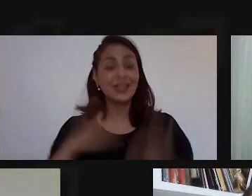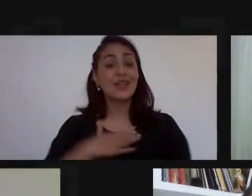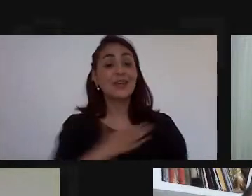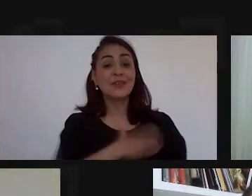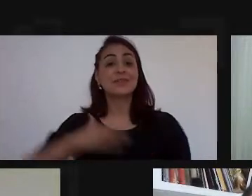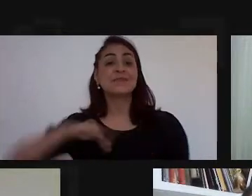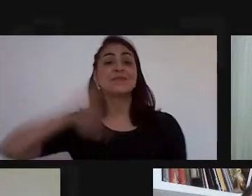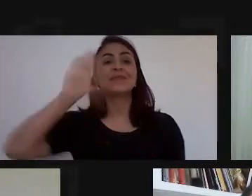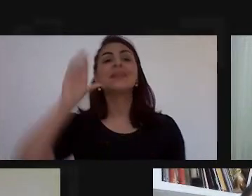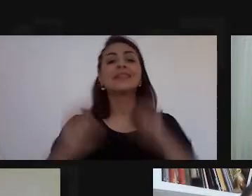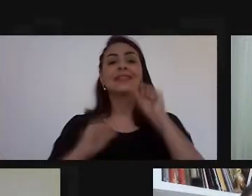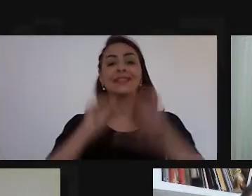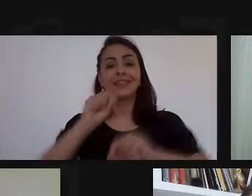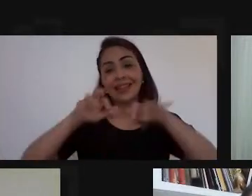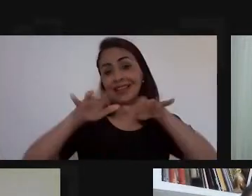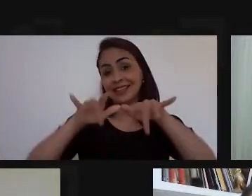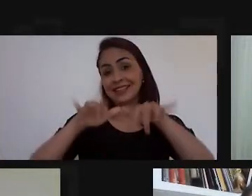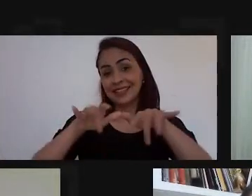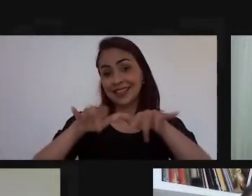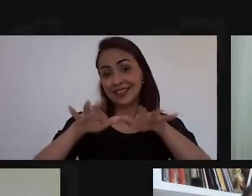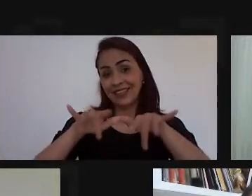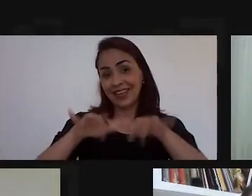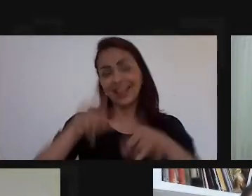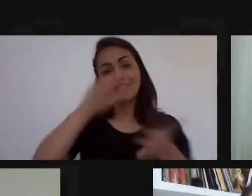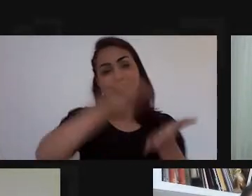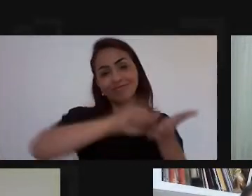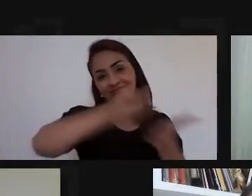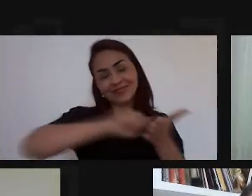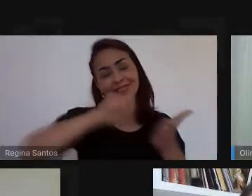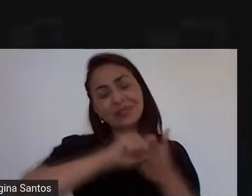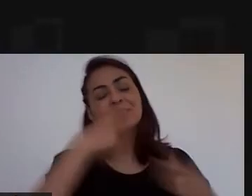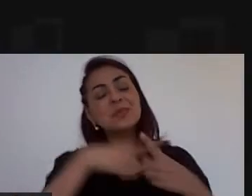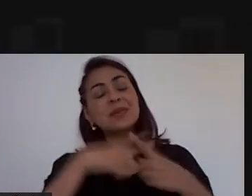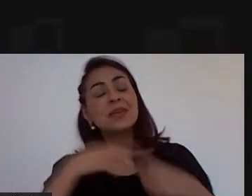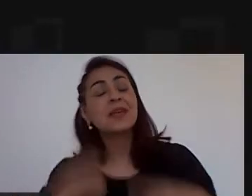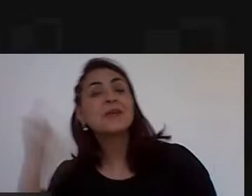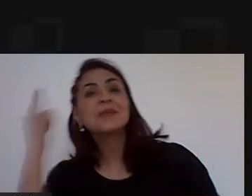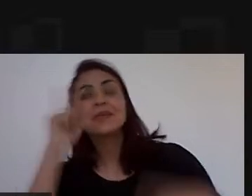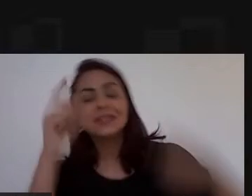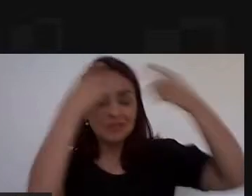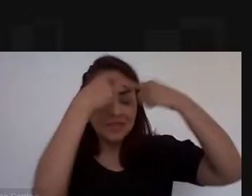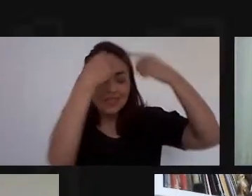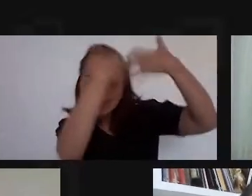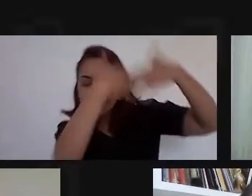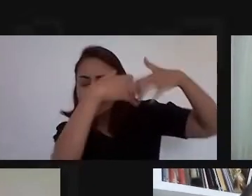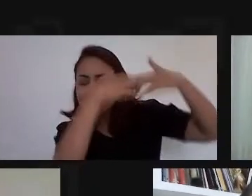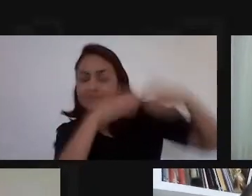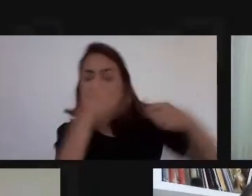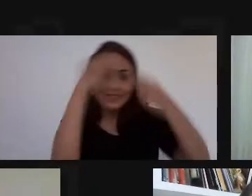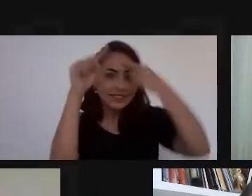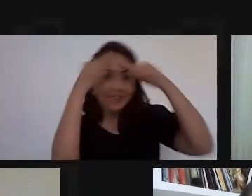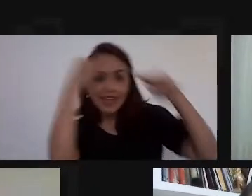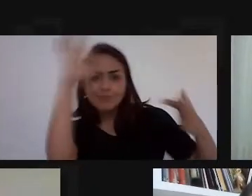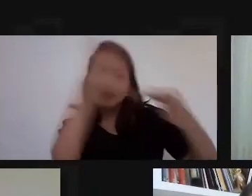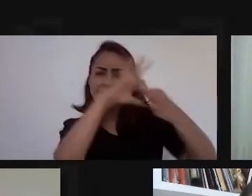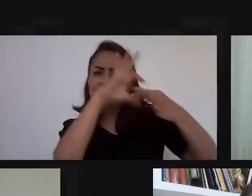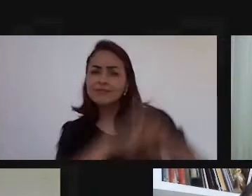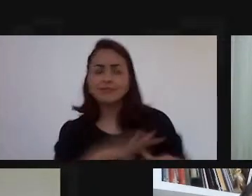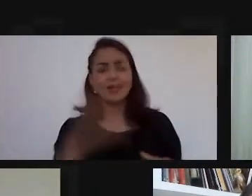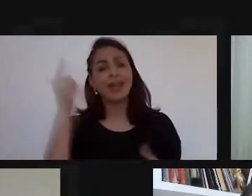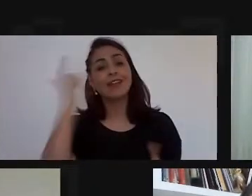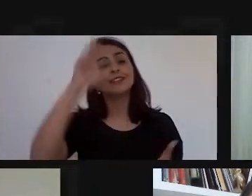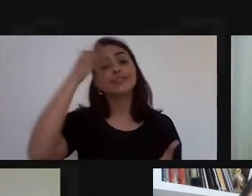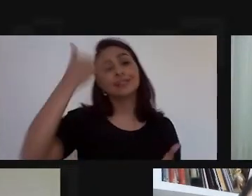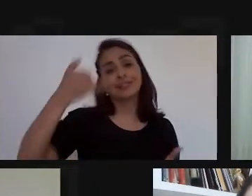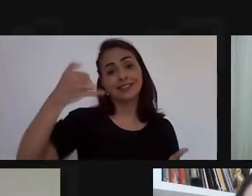eu faço tudo escrevendo, porque para mim o raciocínio, o pensamento, as ideias, elas ocorrem muito mais quando eu estou com a caneta na